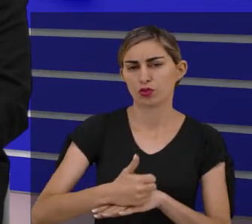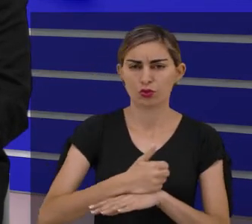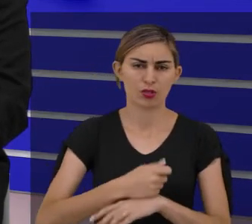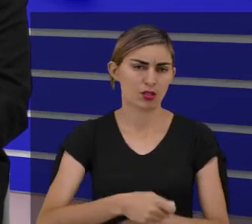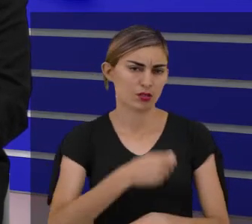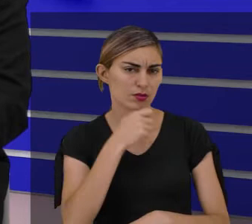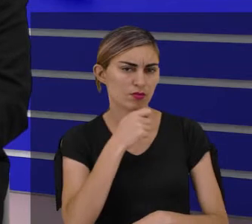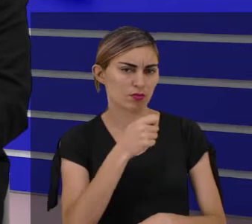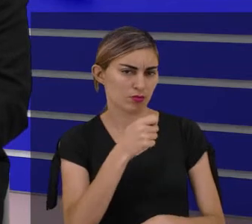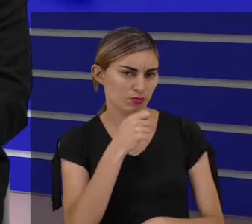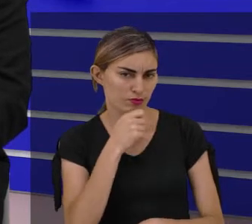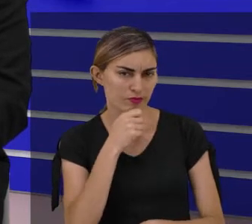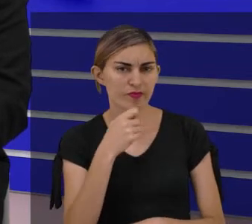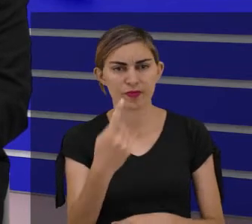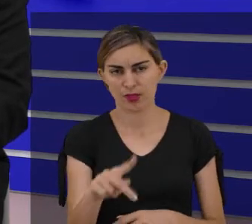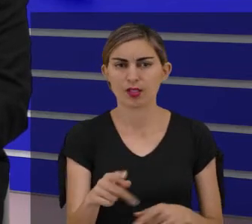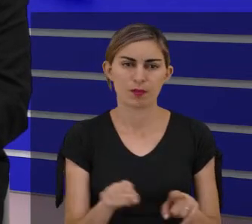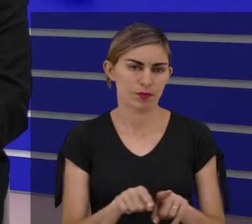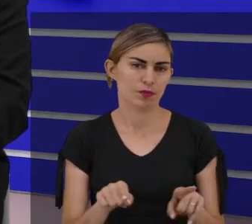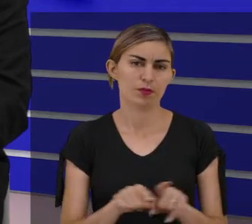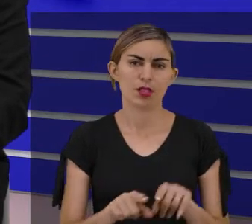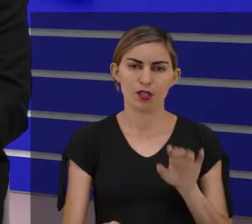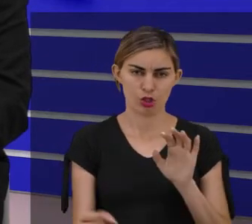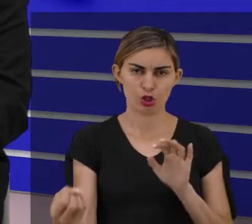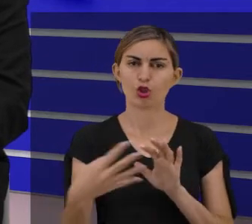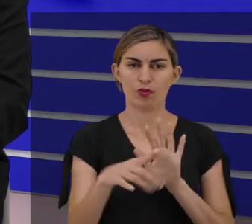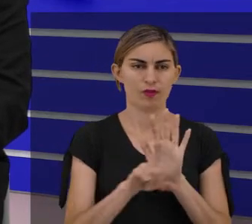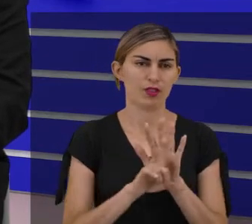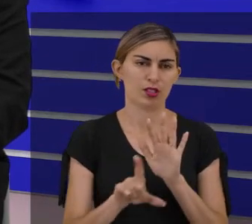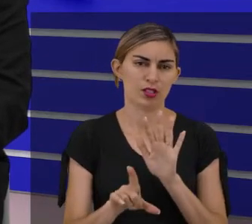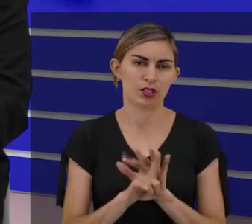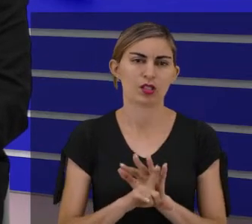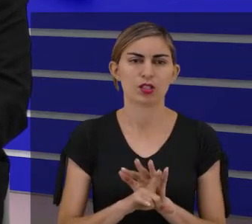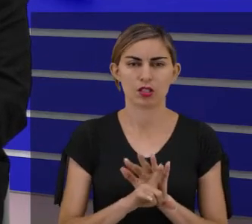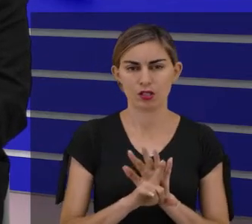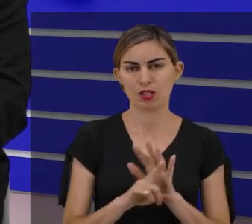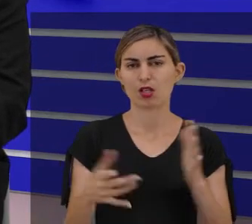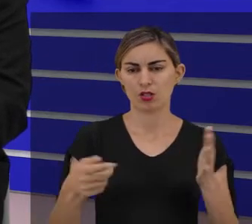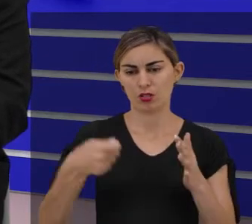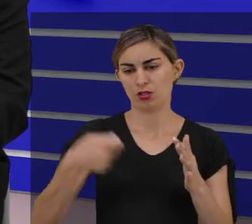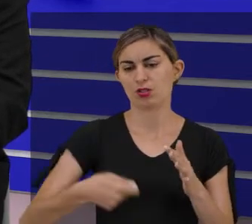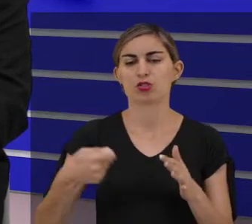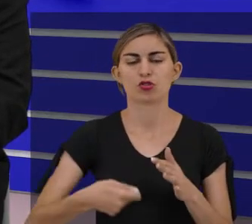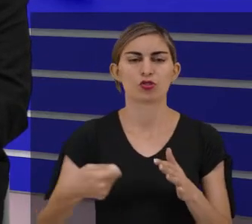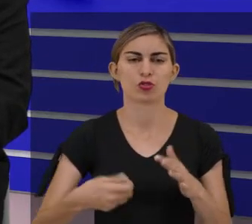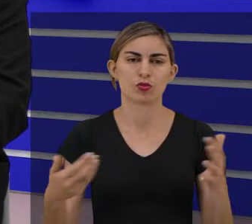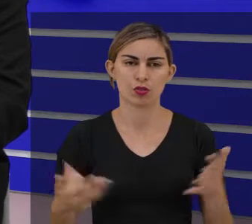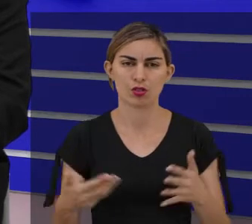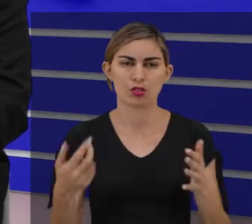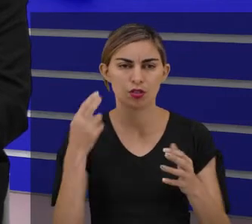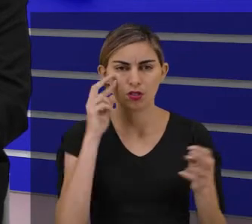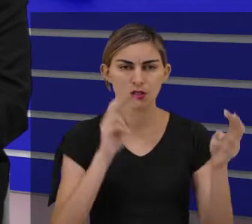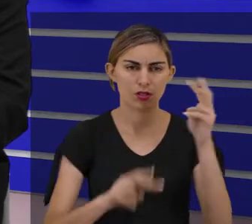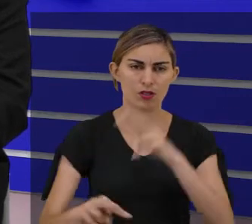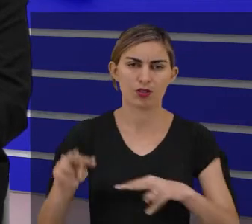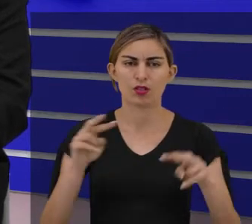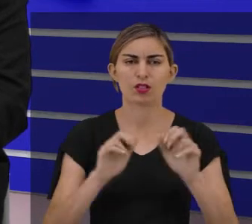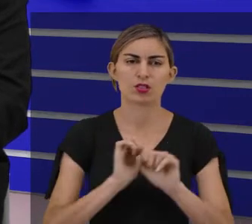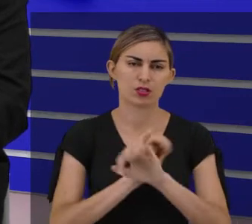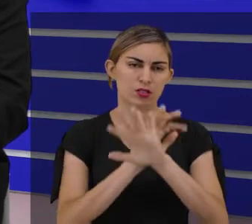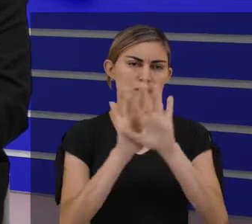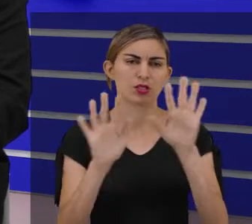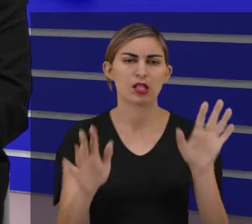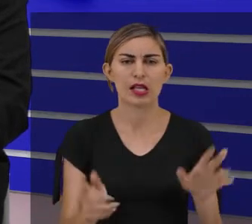que ainda, não é, porque isso está previsto na nova lei, né? Porque existe agora, foi estabelecido